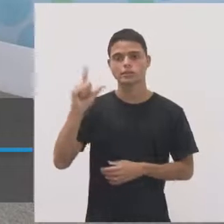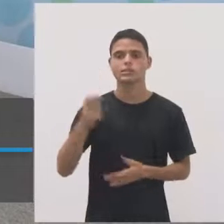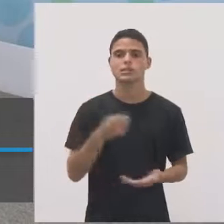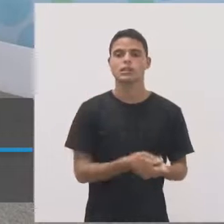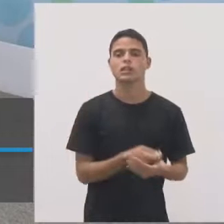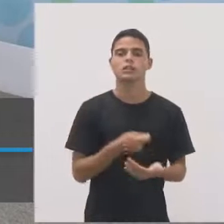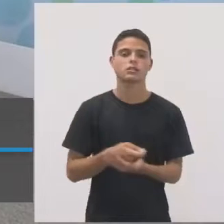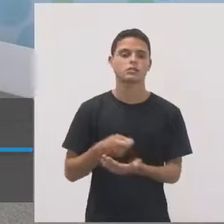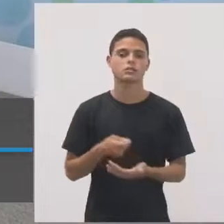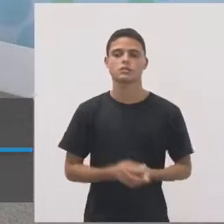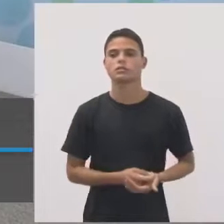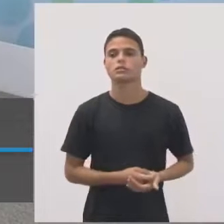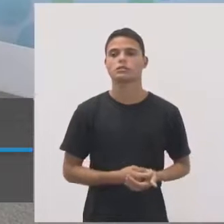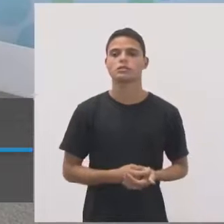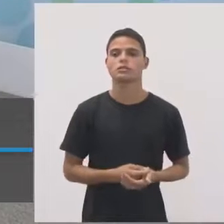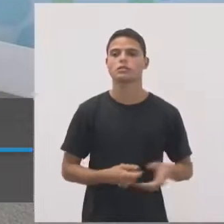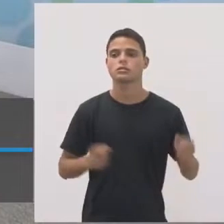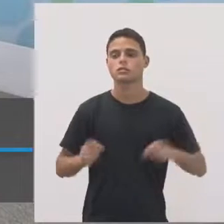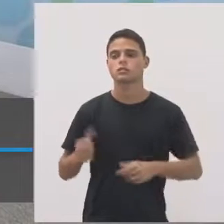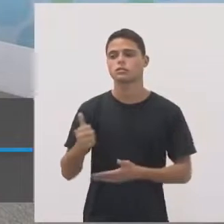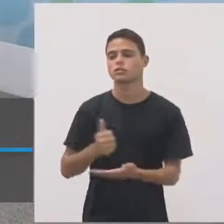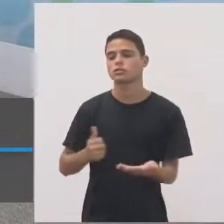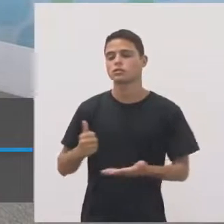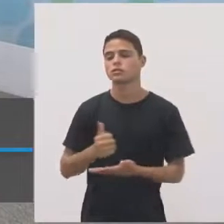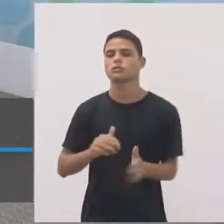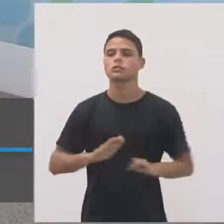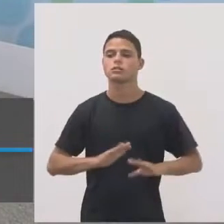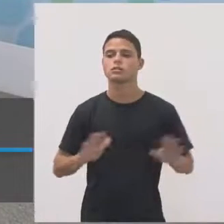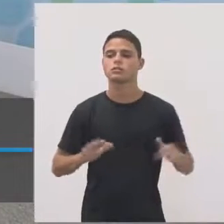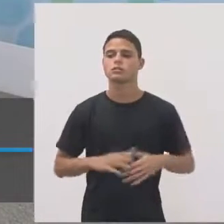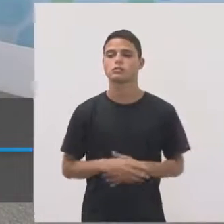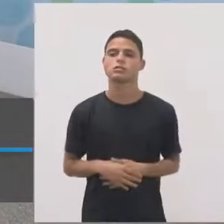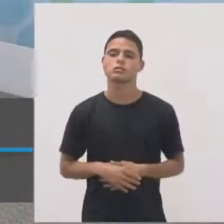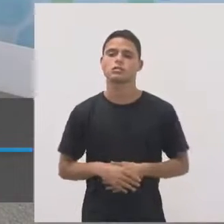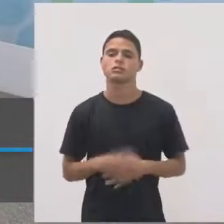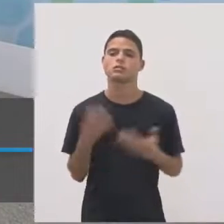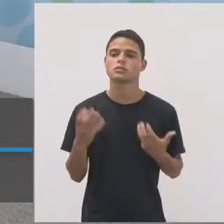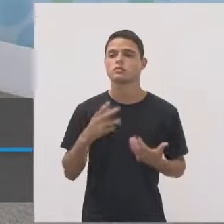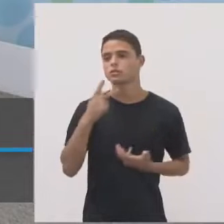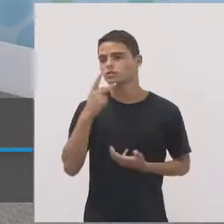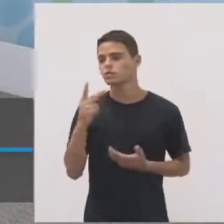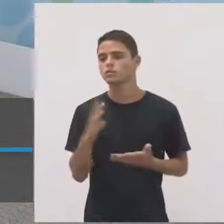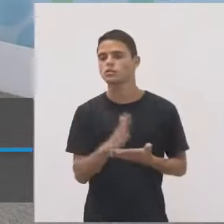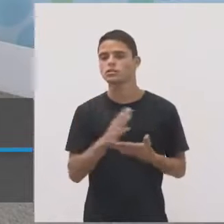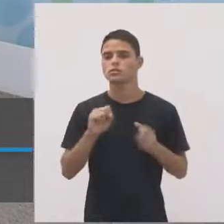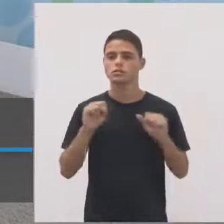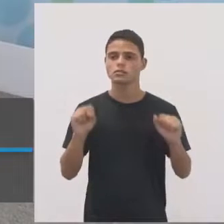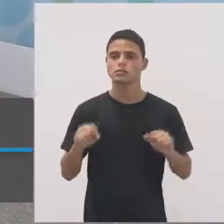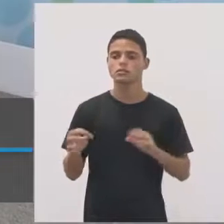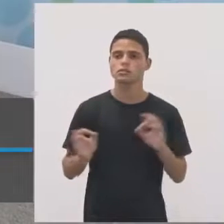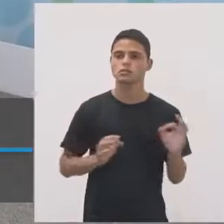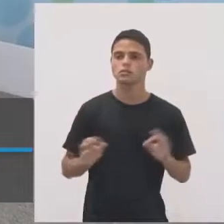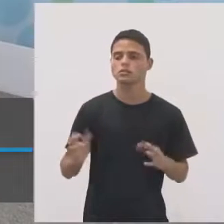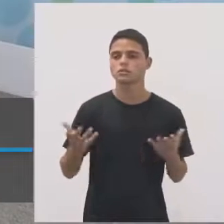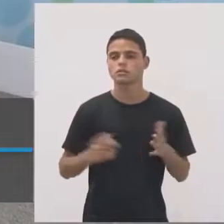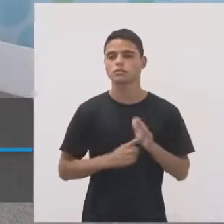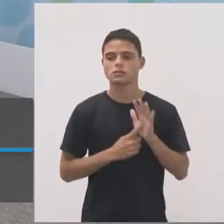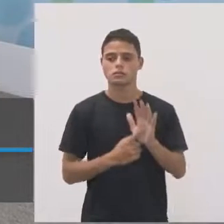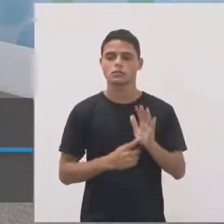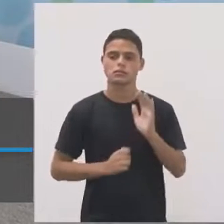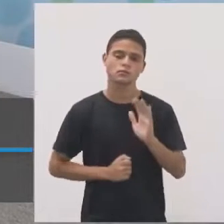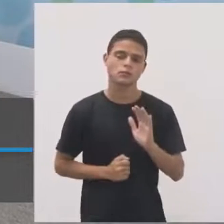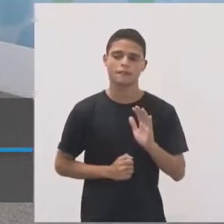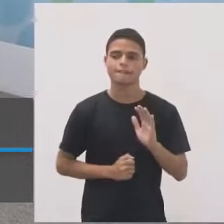comprar, tá bom, pessoal? Basicamente é isso que eu estava querendo falar um pouquinho dos sistemas operacionais, né? Agora eu queria mostrar para